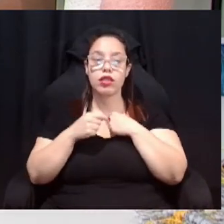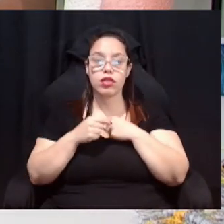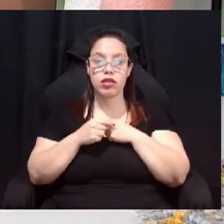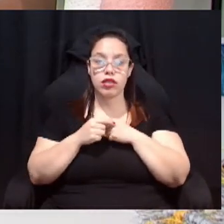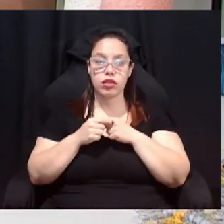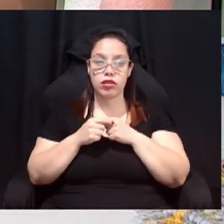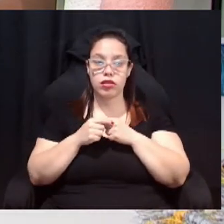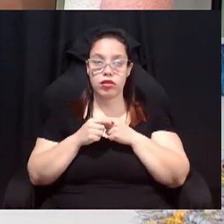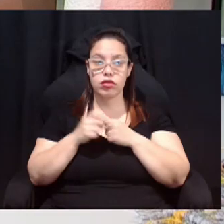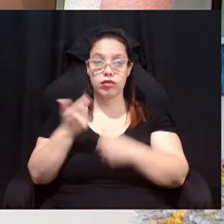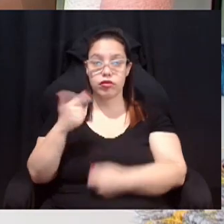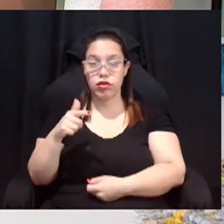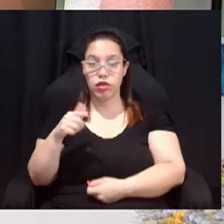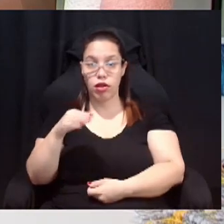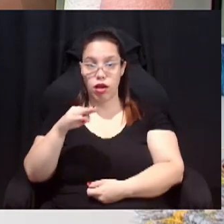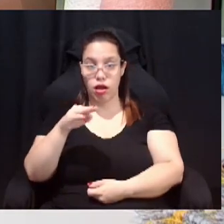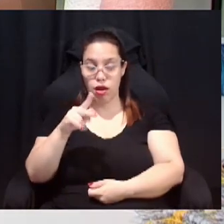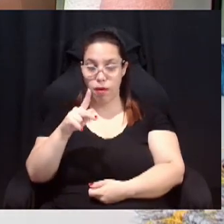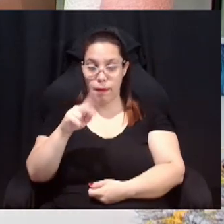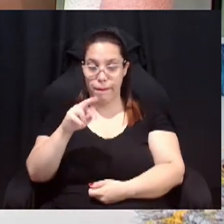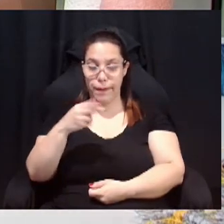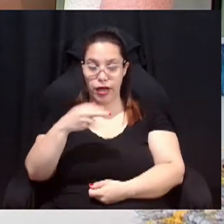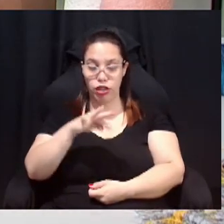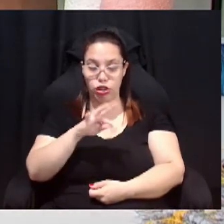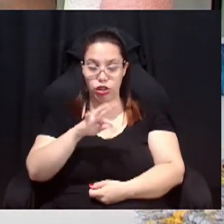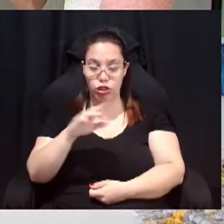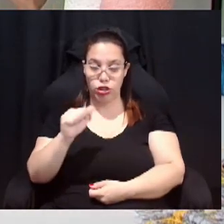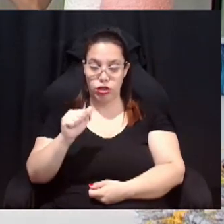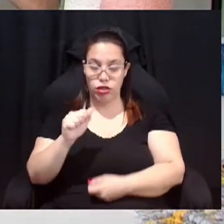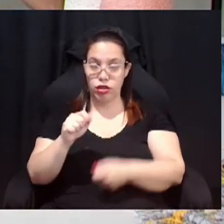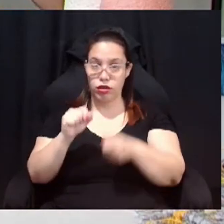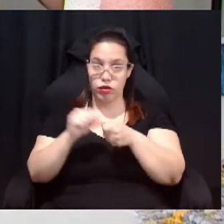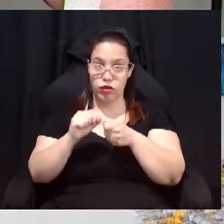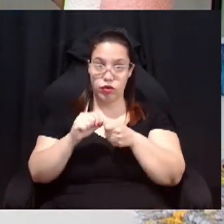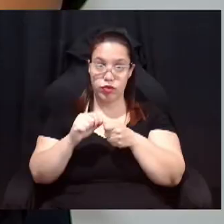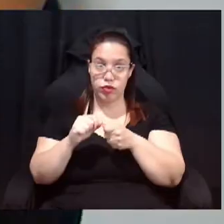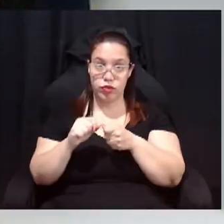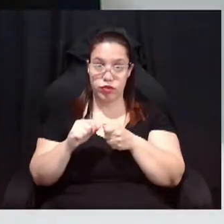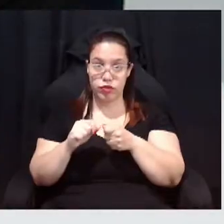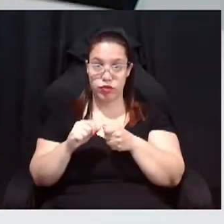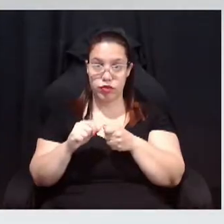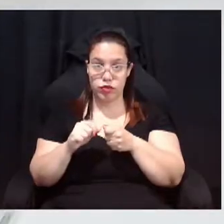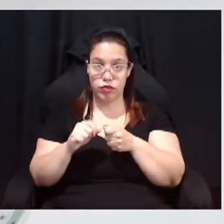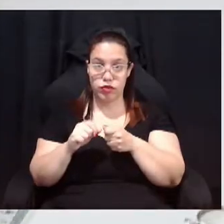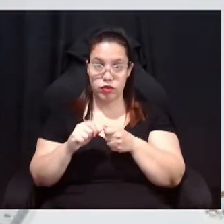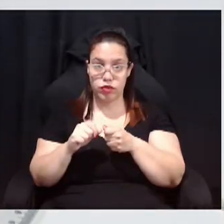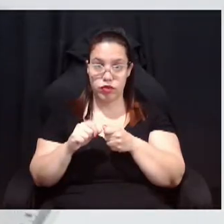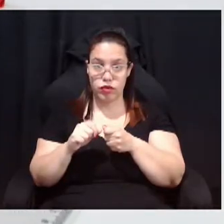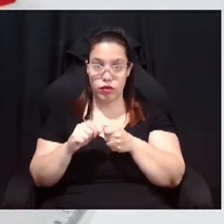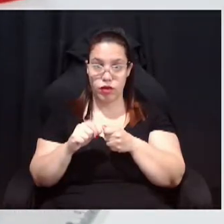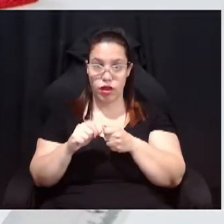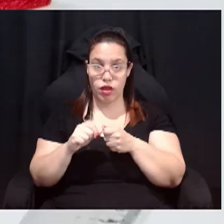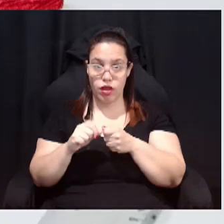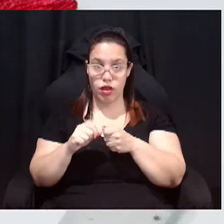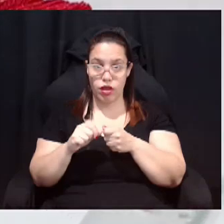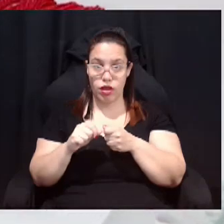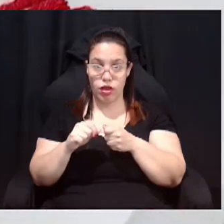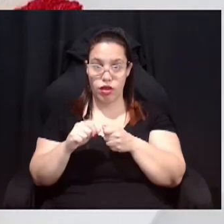tem a prancheta, a gente vai pôr a argolinha com as barriguinhas viradas para